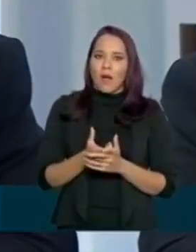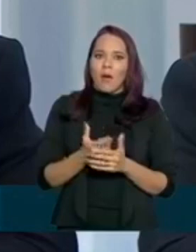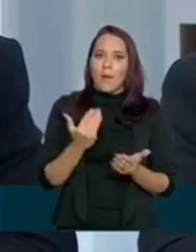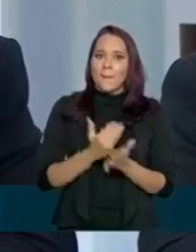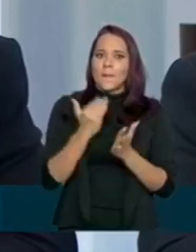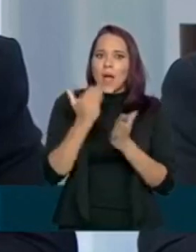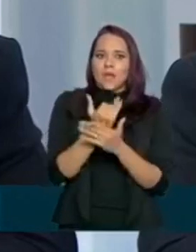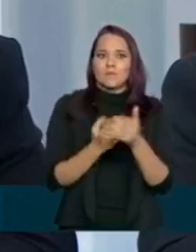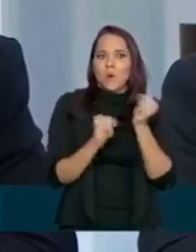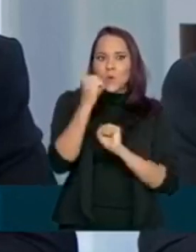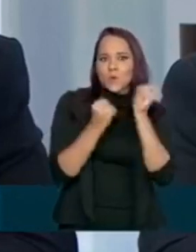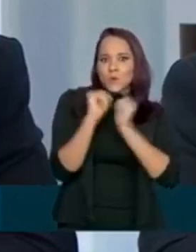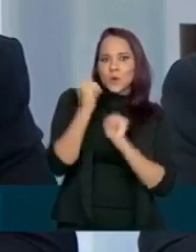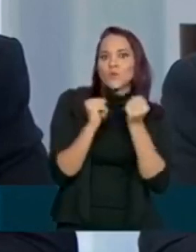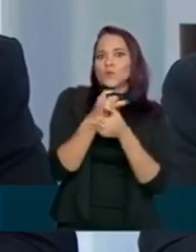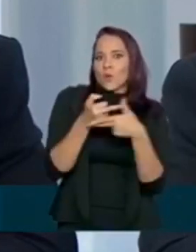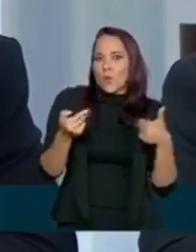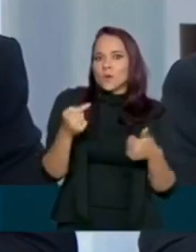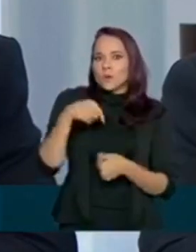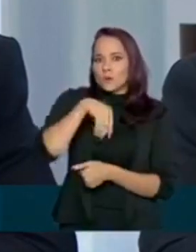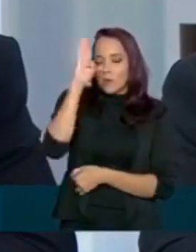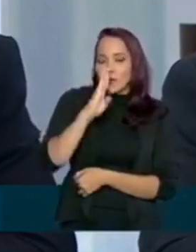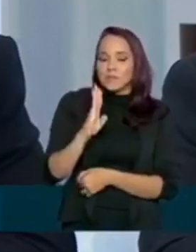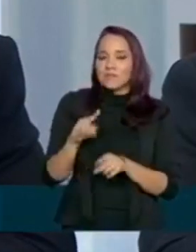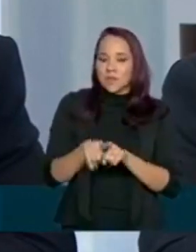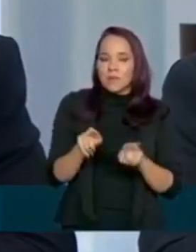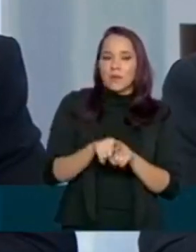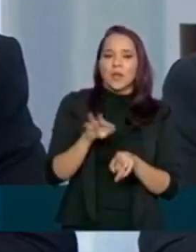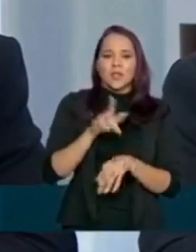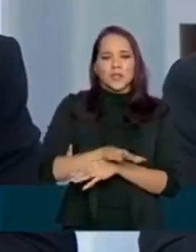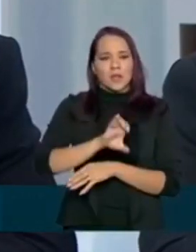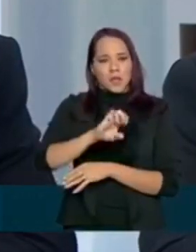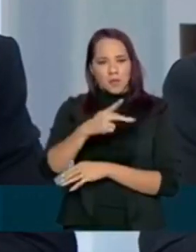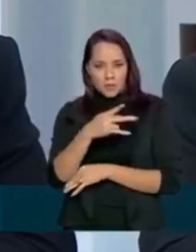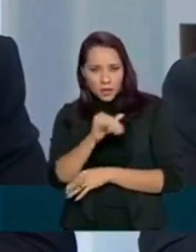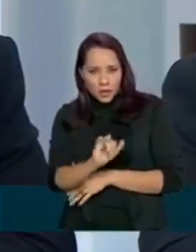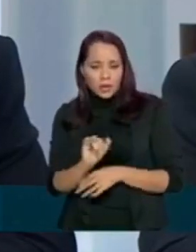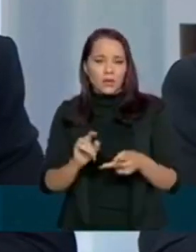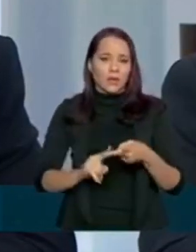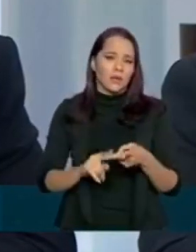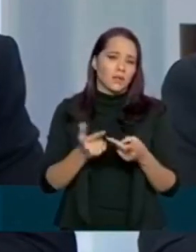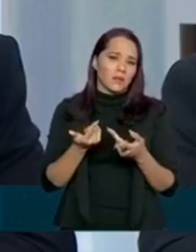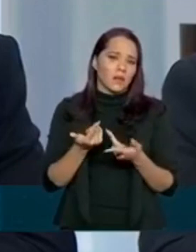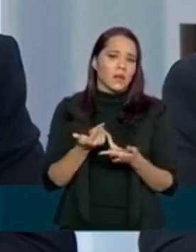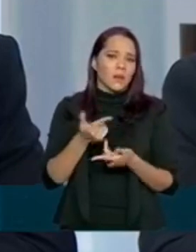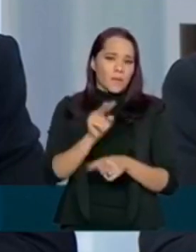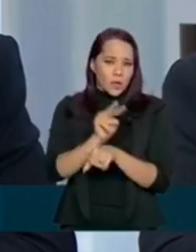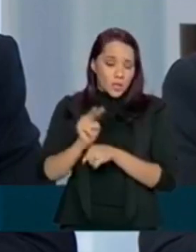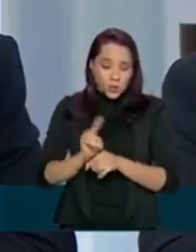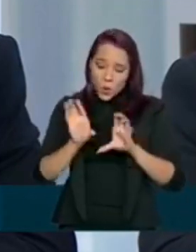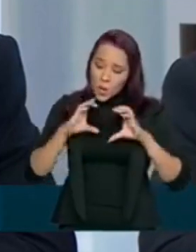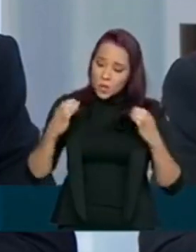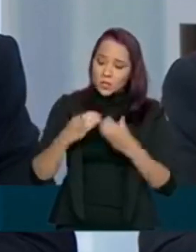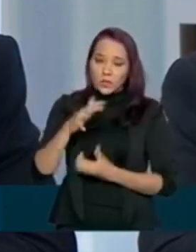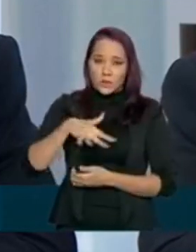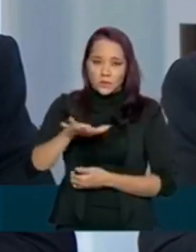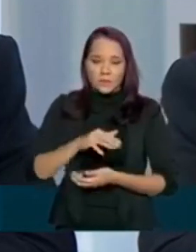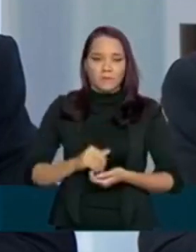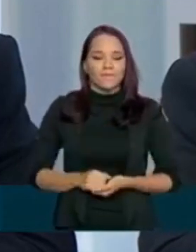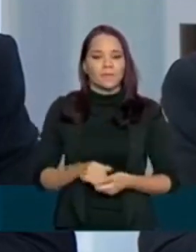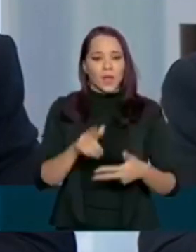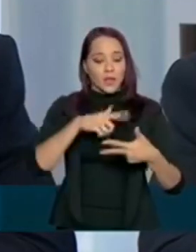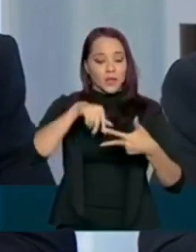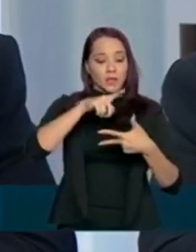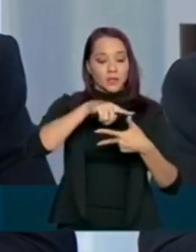produção é desse componente do brasil assim como equipamento de proteção individual e etc é na parte de